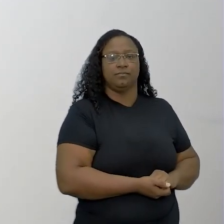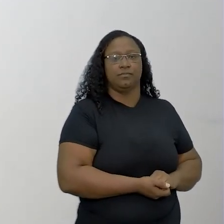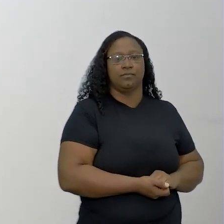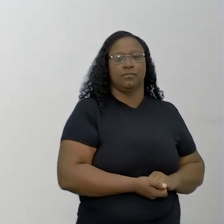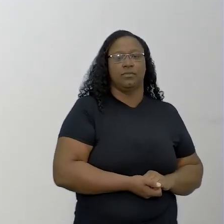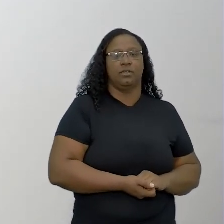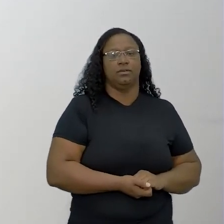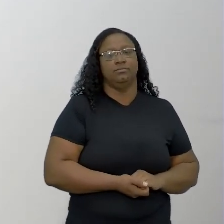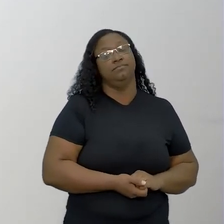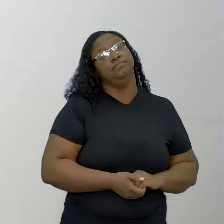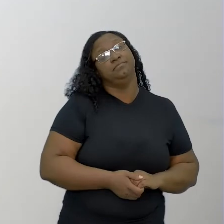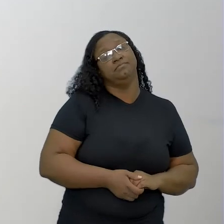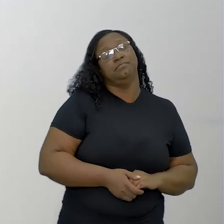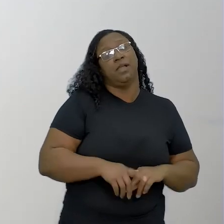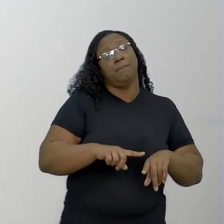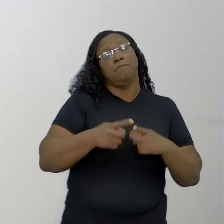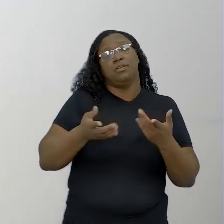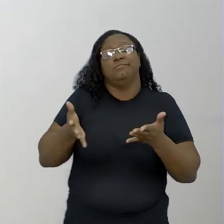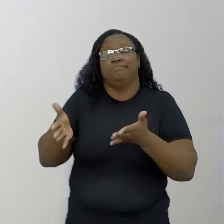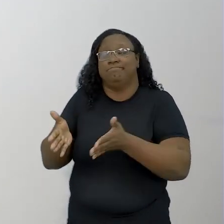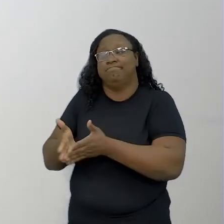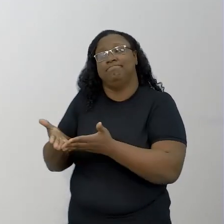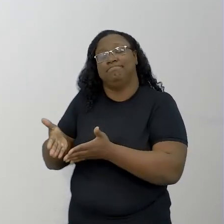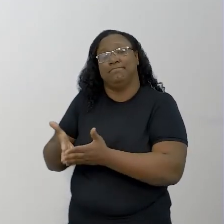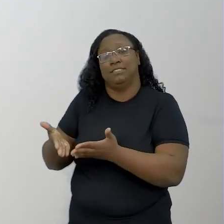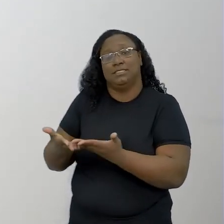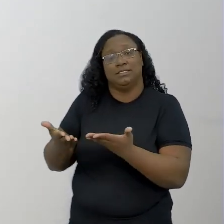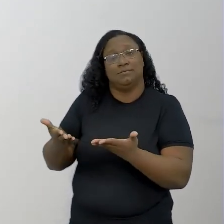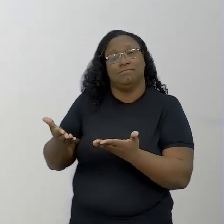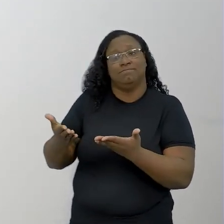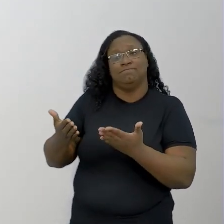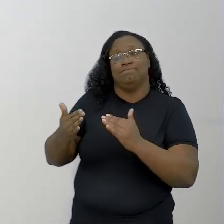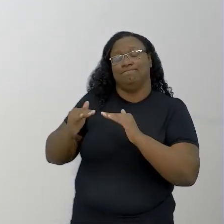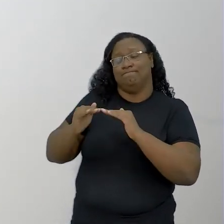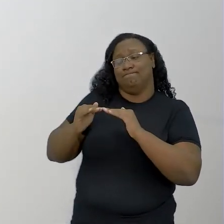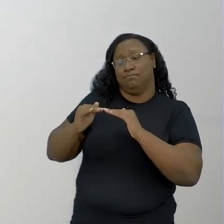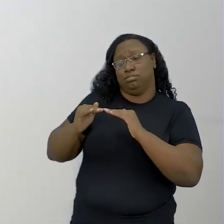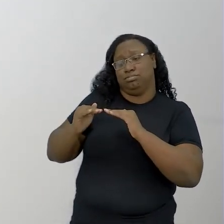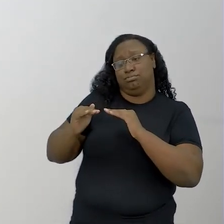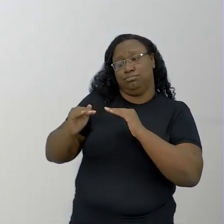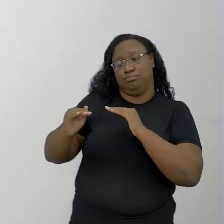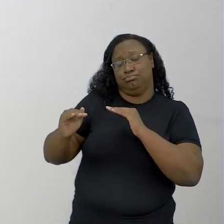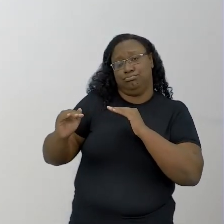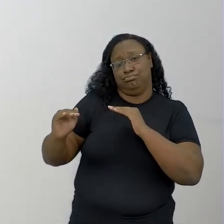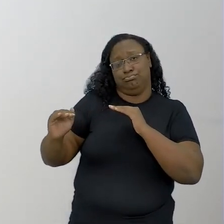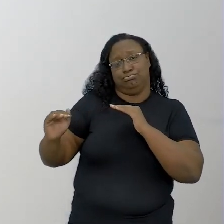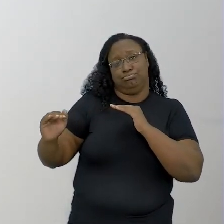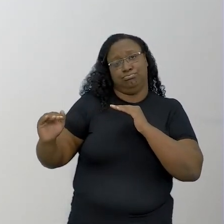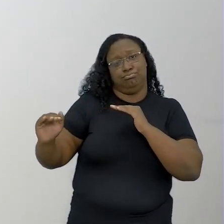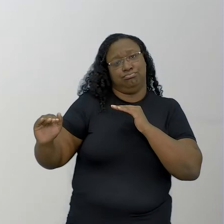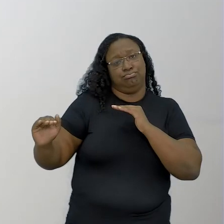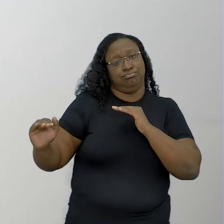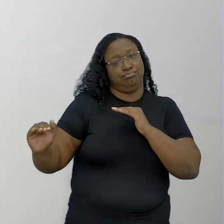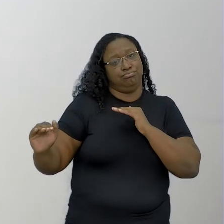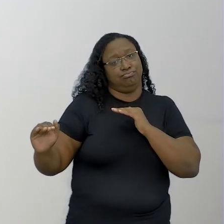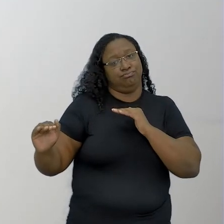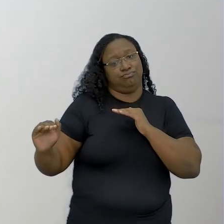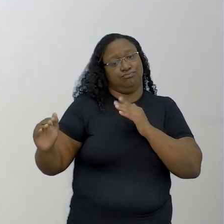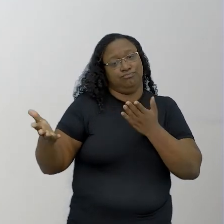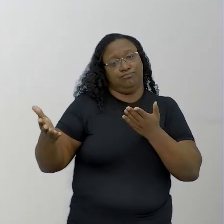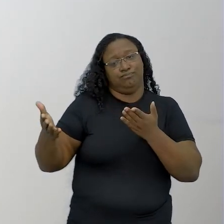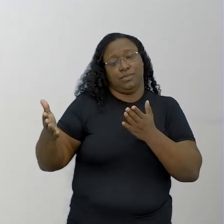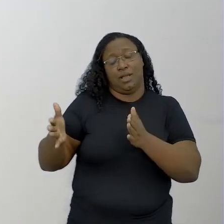acesso. No caso da pobreza, esse ciclo funciona retroalimentando tragédias sociais. Pessoas